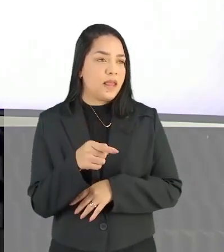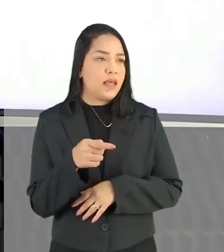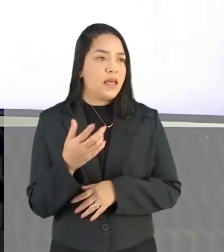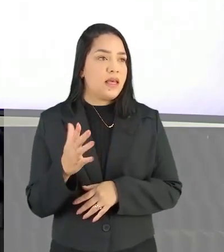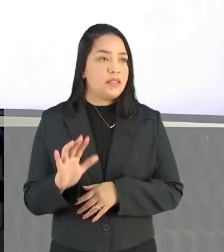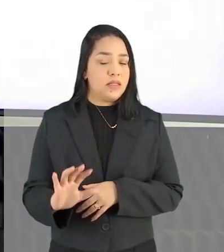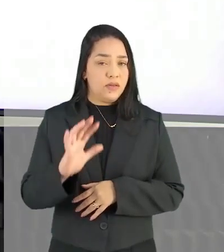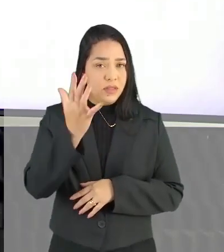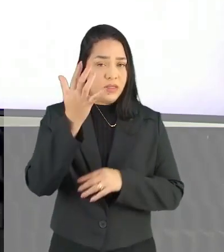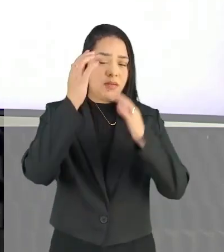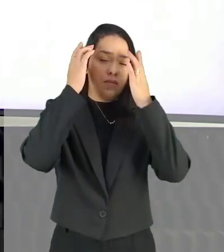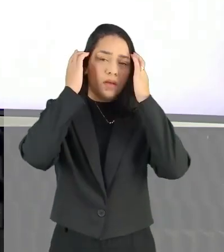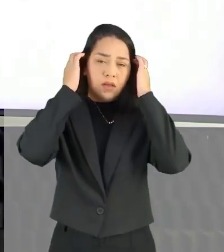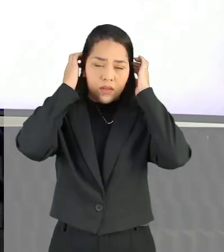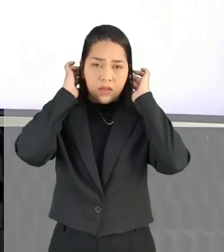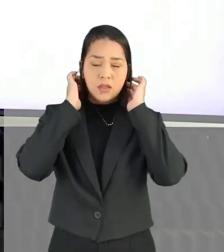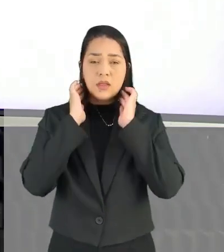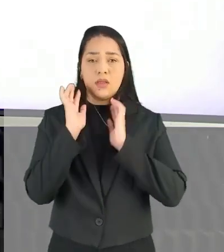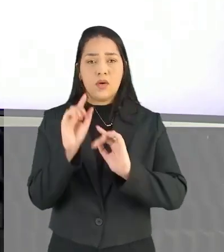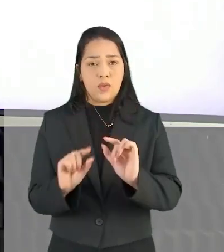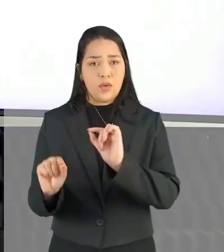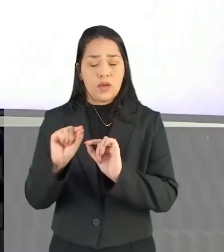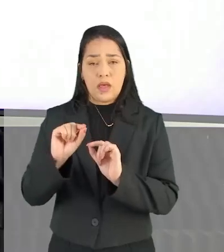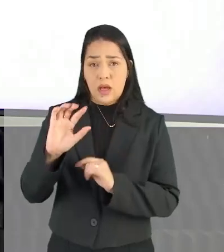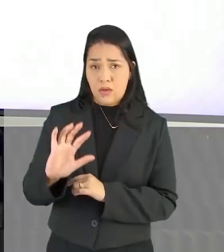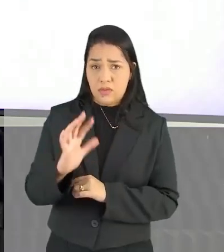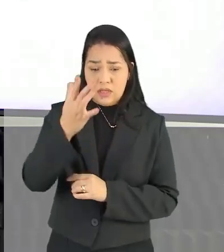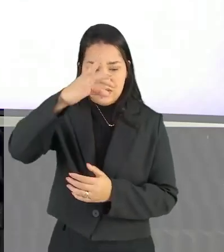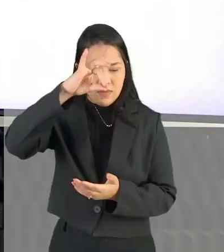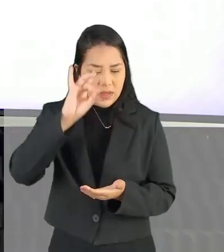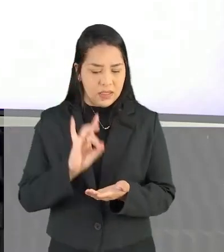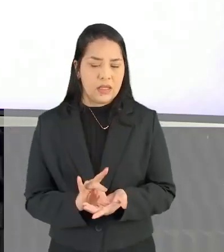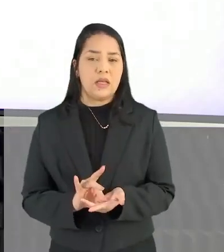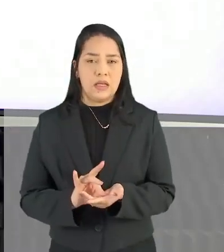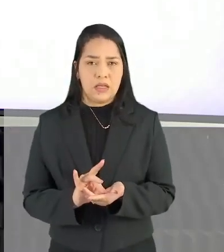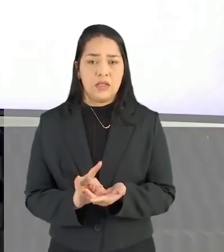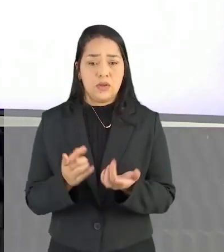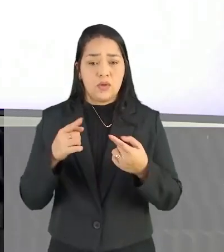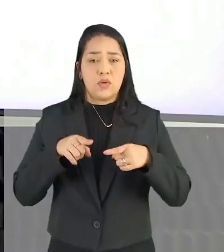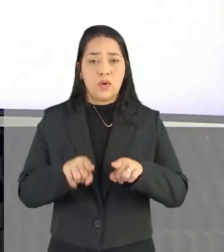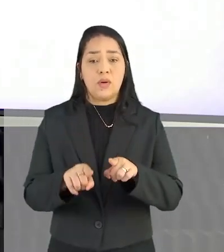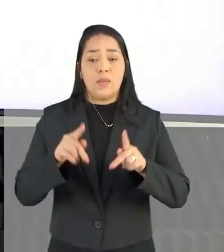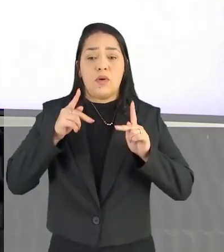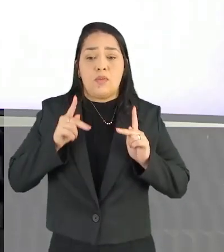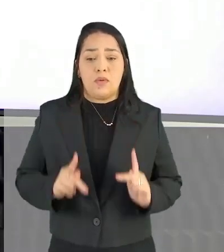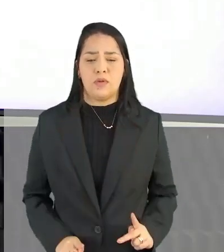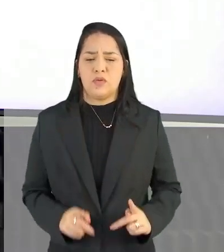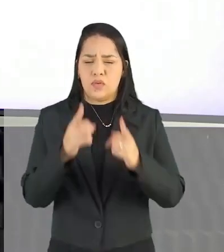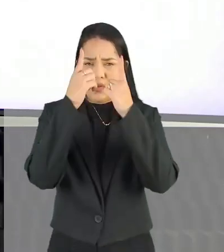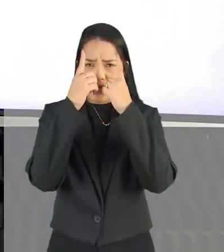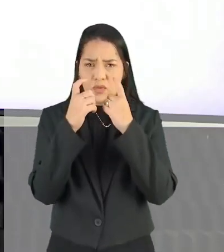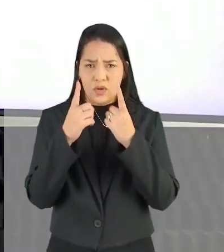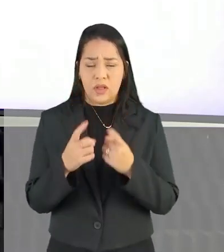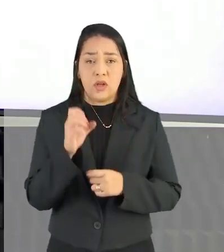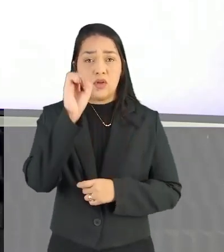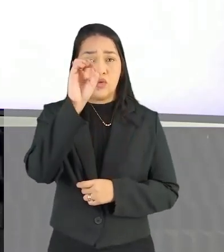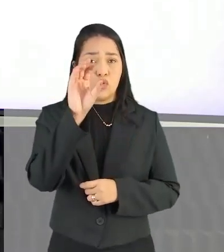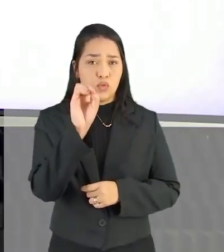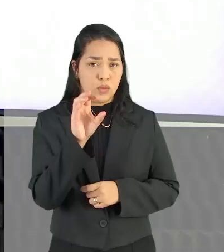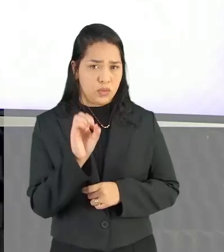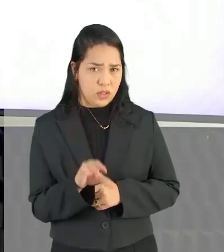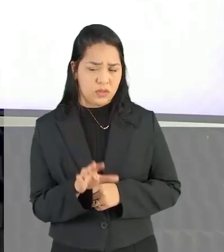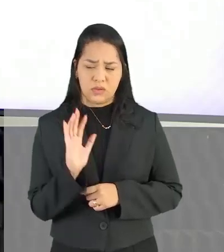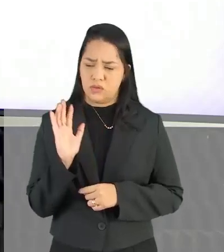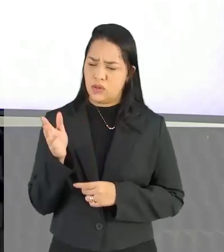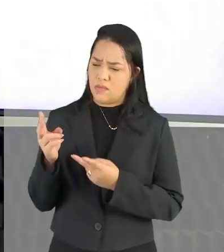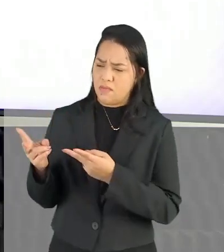esse acontecimento, né? Então, são circunstâncias reais que, não raro, concorrem para o comportamento violento no trânsito. Então, a gente